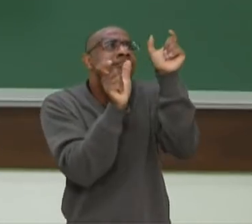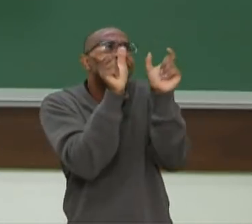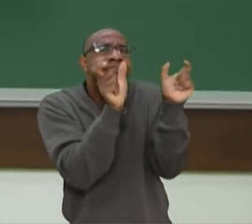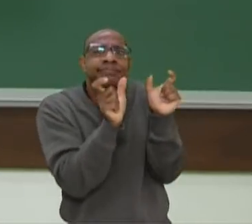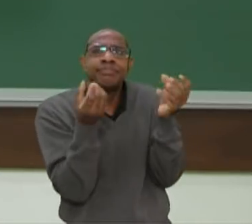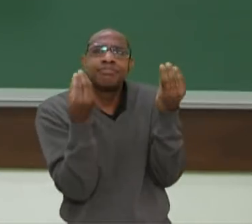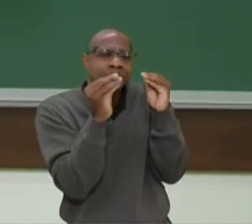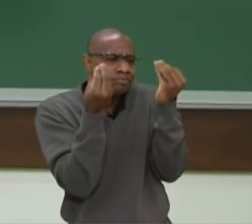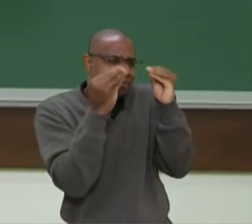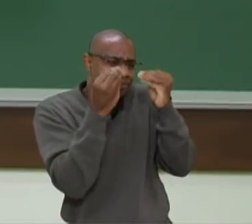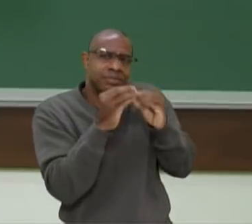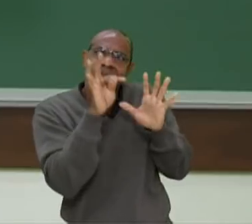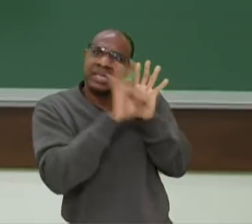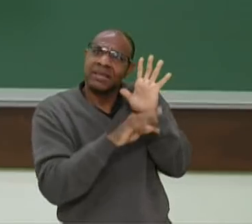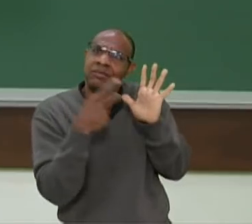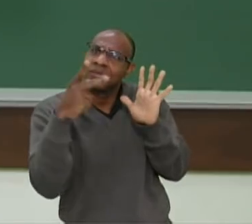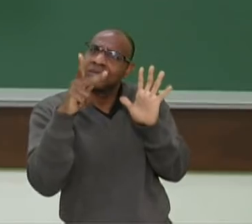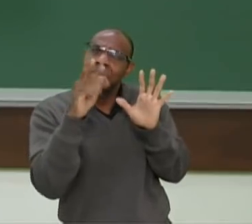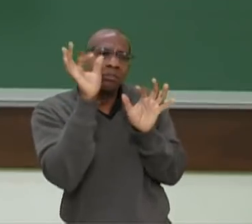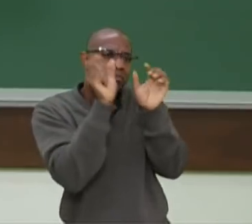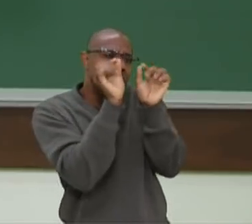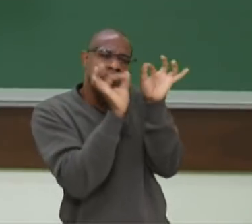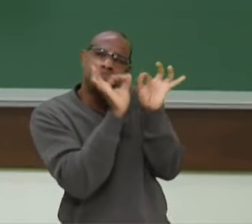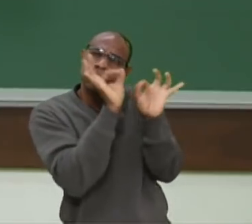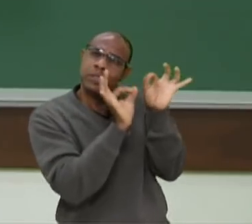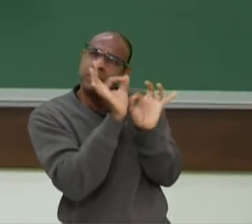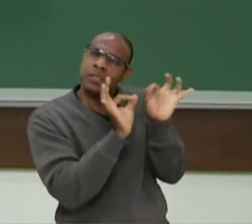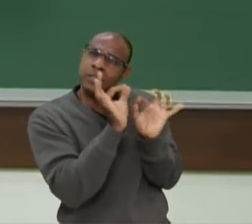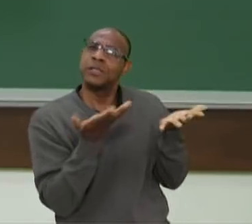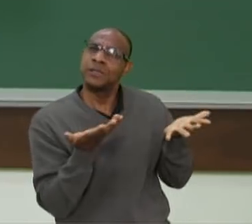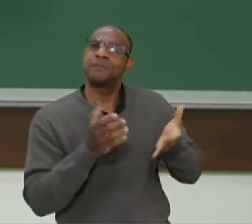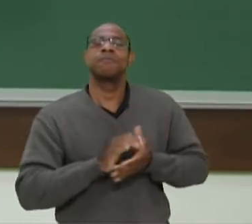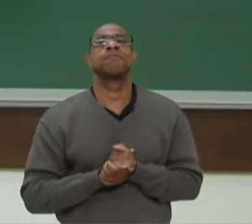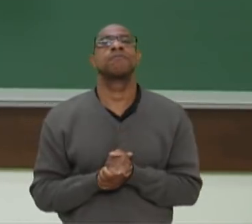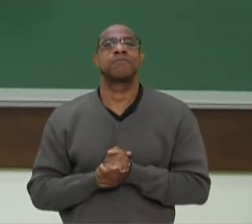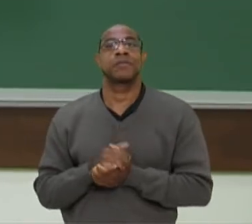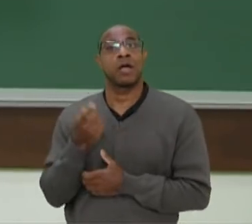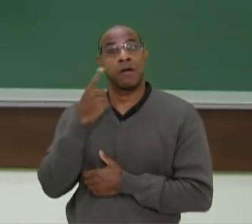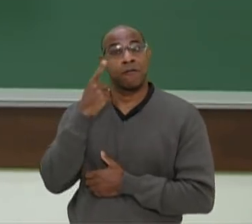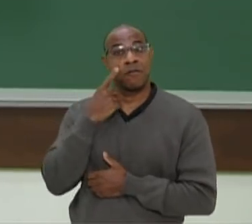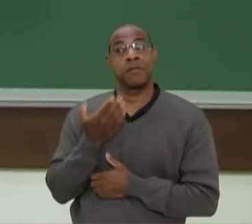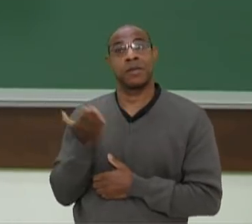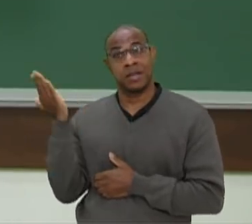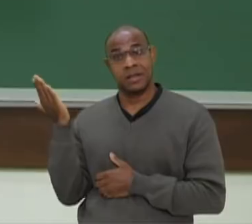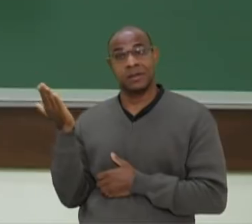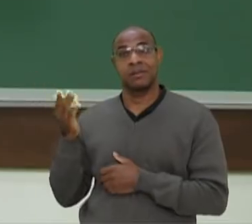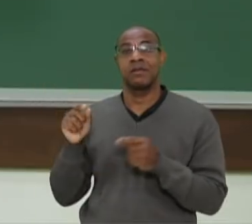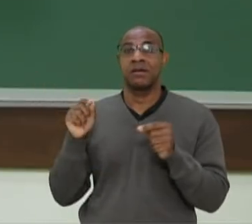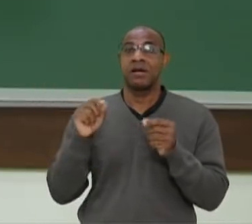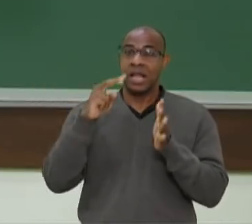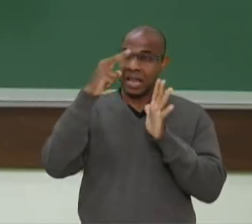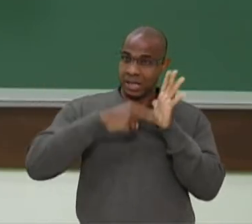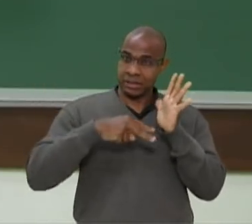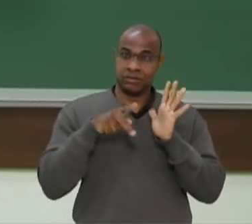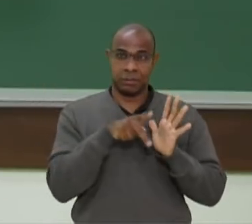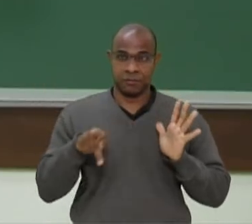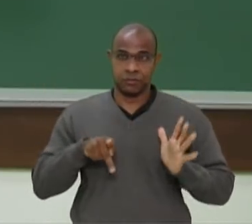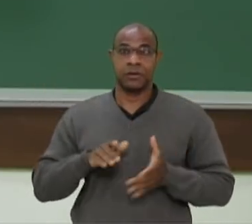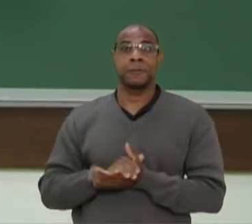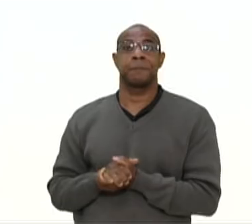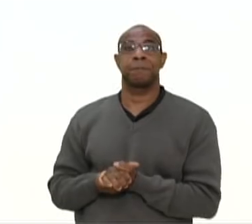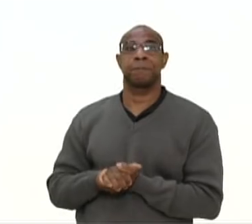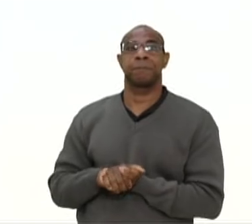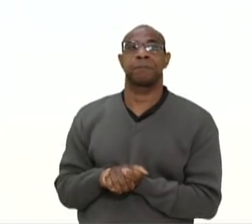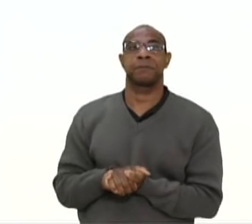e colocar no seu texto e ele ficar bem elaborado. Vamos lá ler o texto da prof.